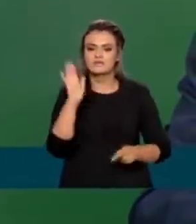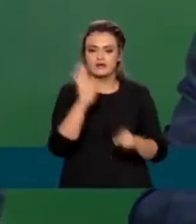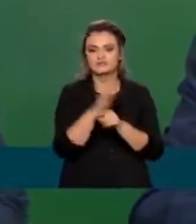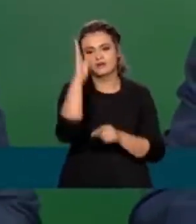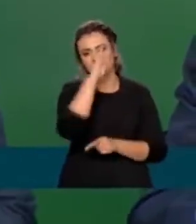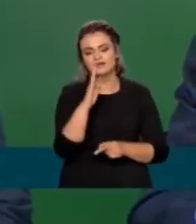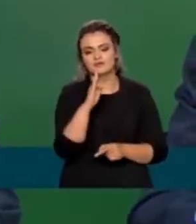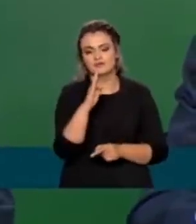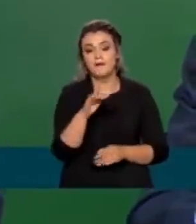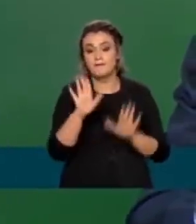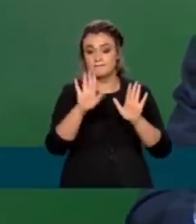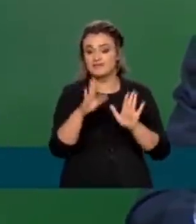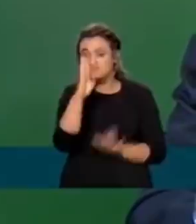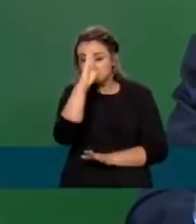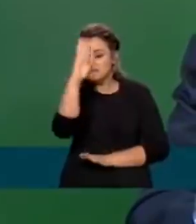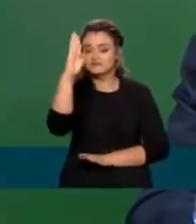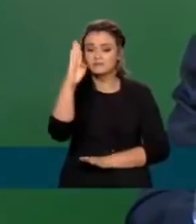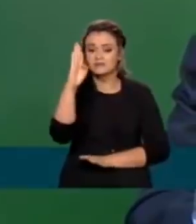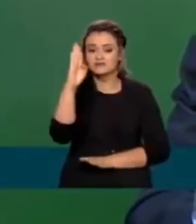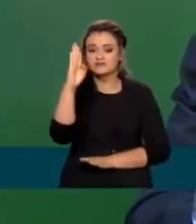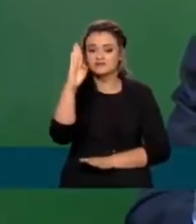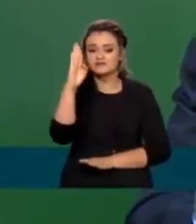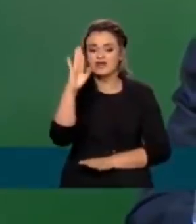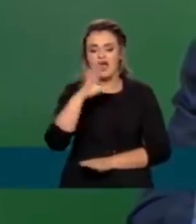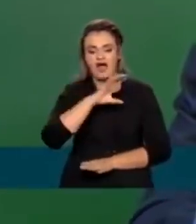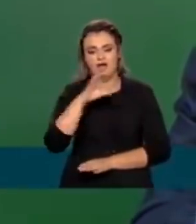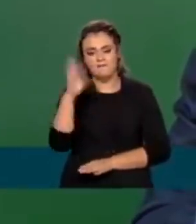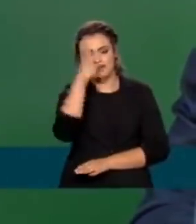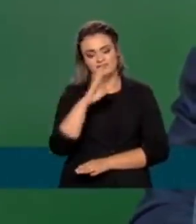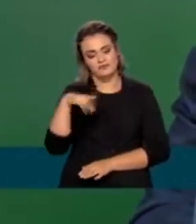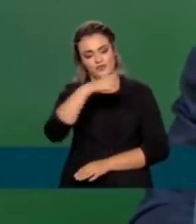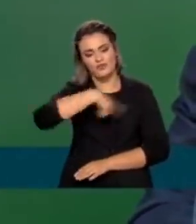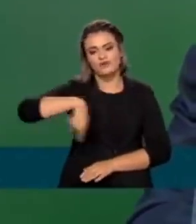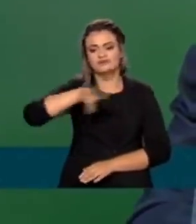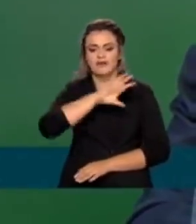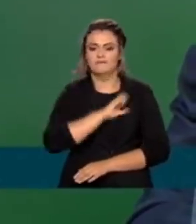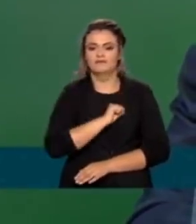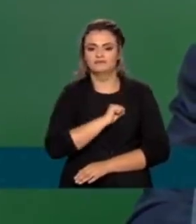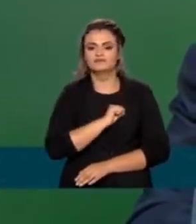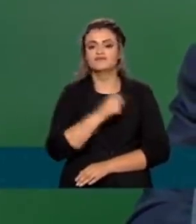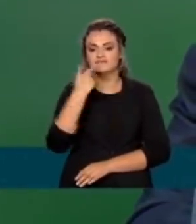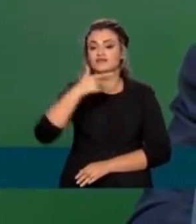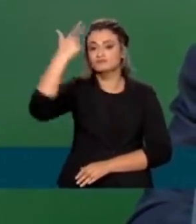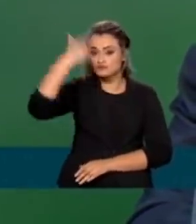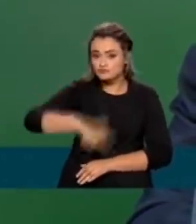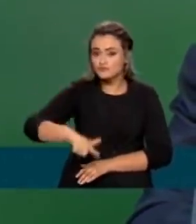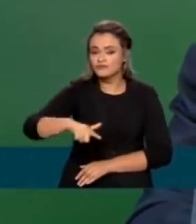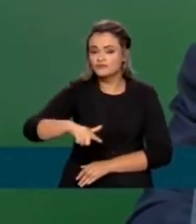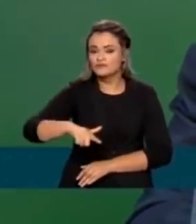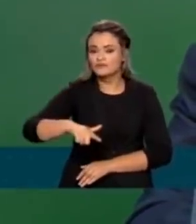país. Mas acima de tudo, amamos o Brasil. E